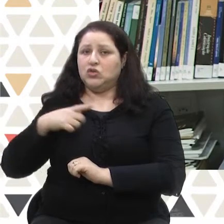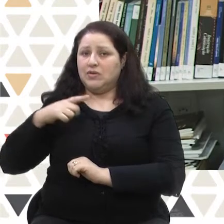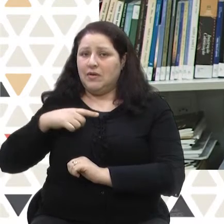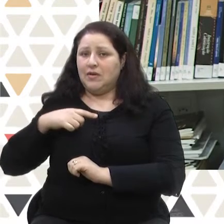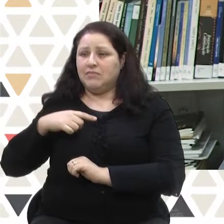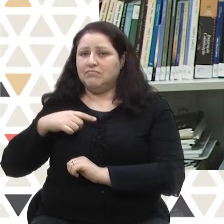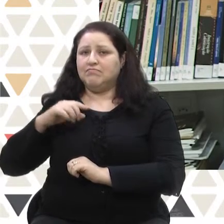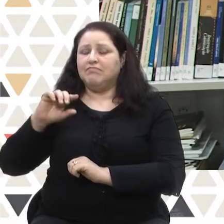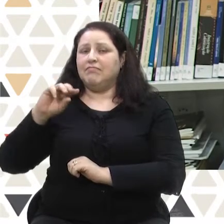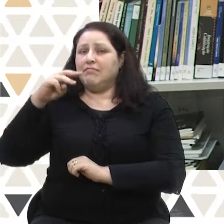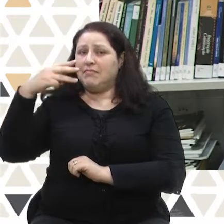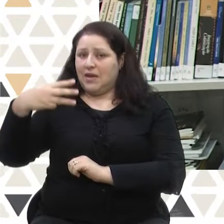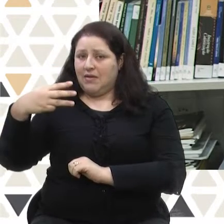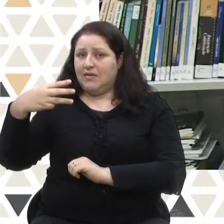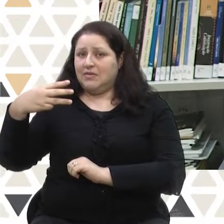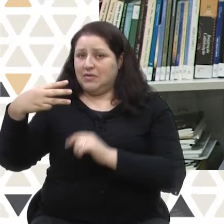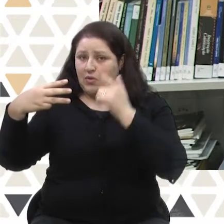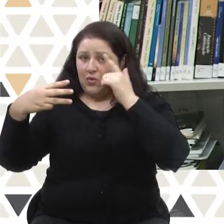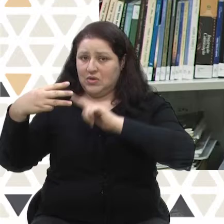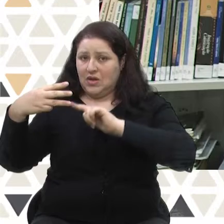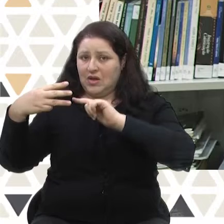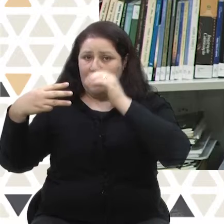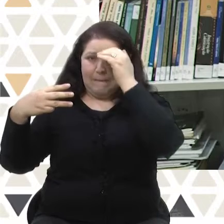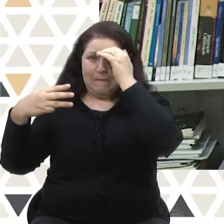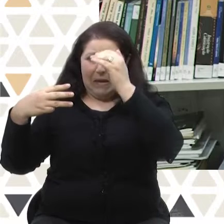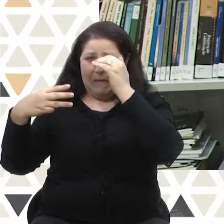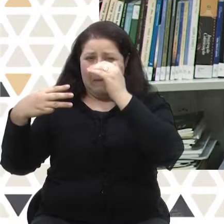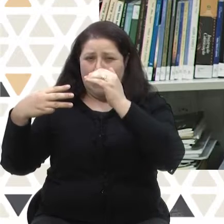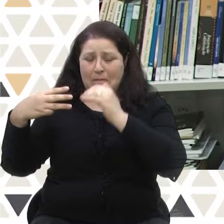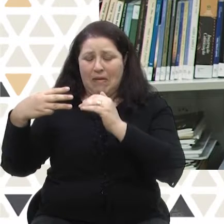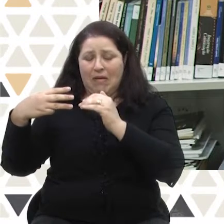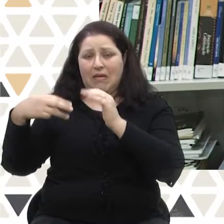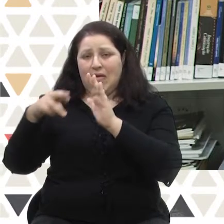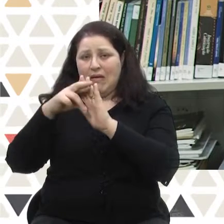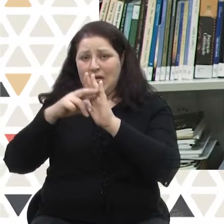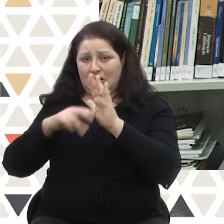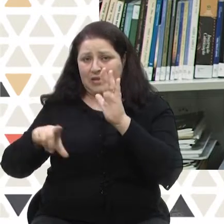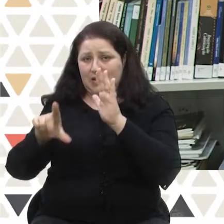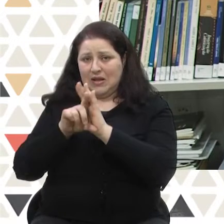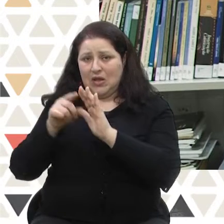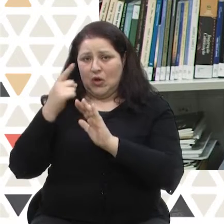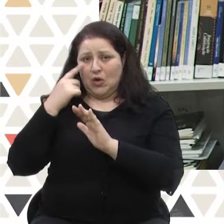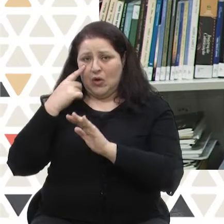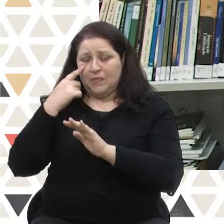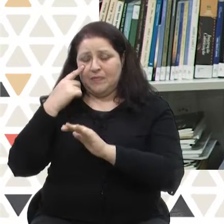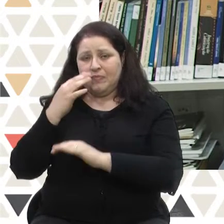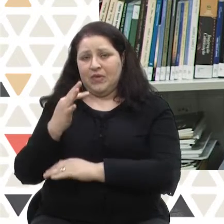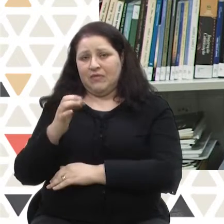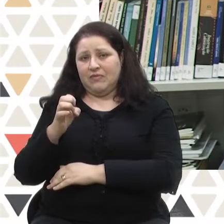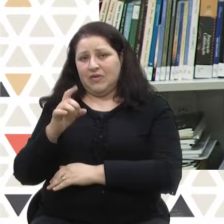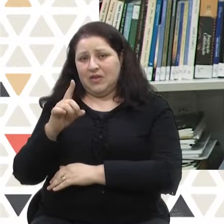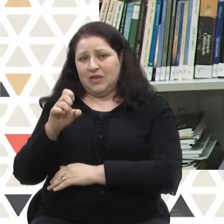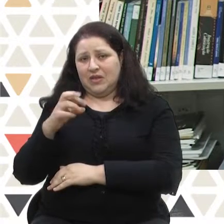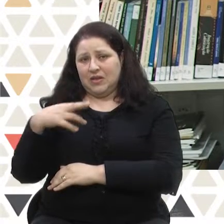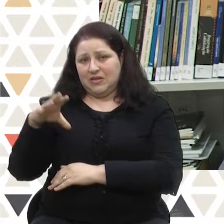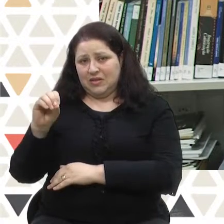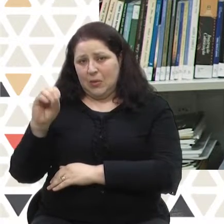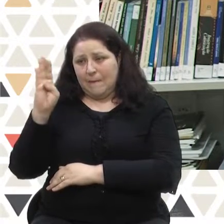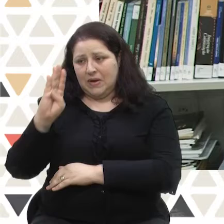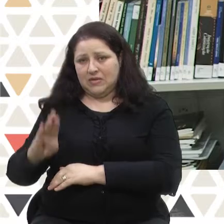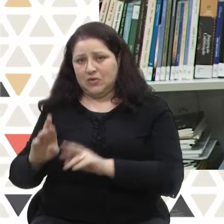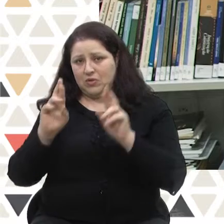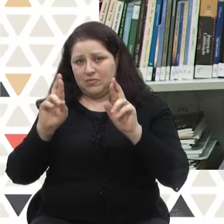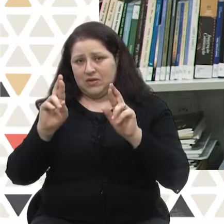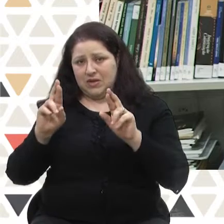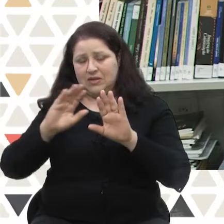3 federações registradas que cumpriram todos os requisitos legais e o prazo definido pelo TSE, que são